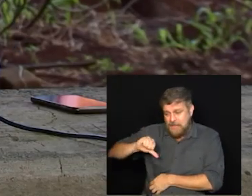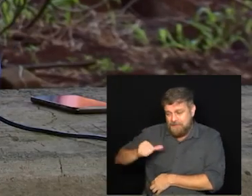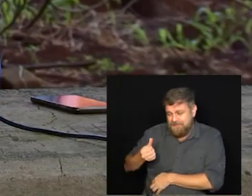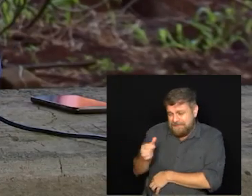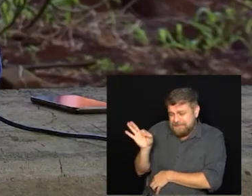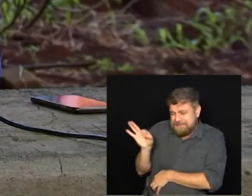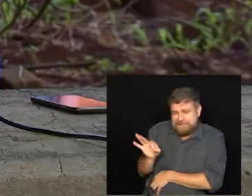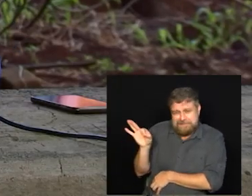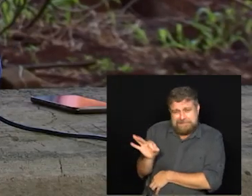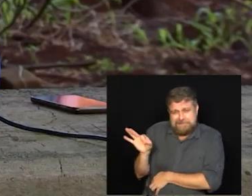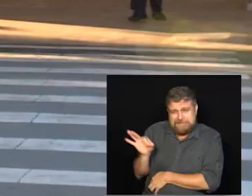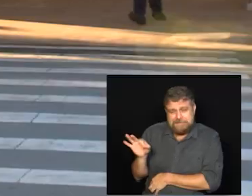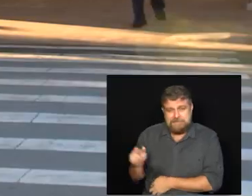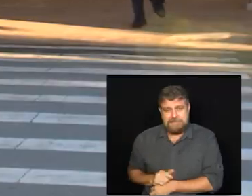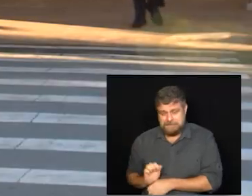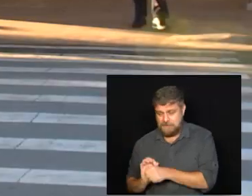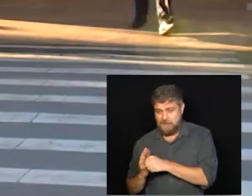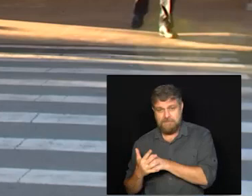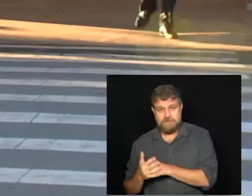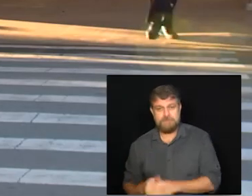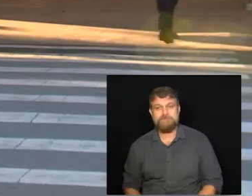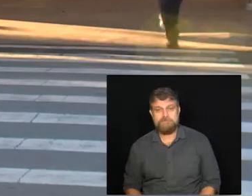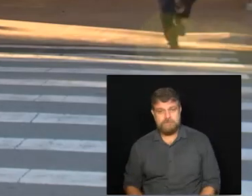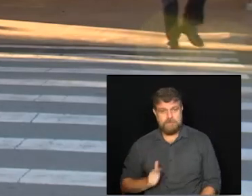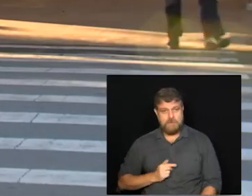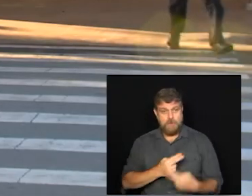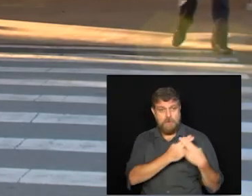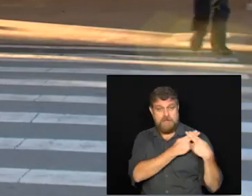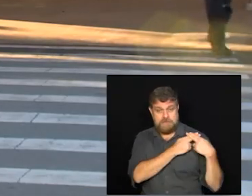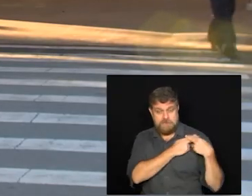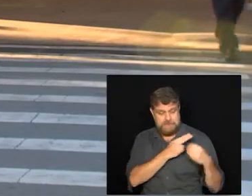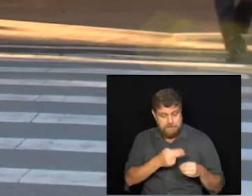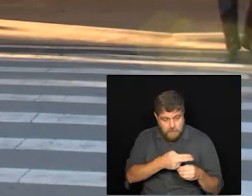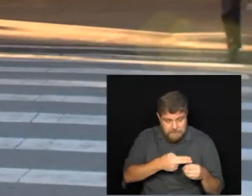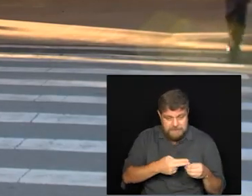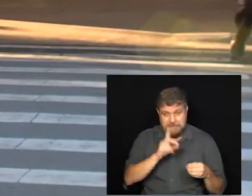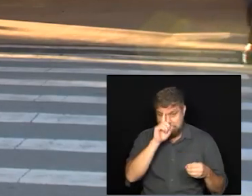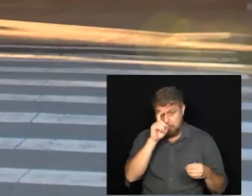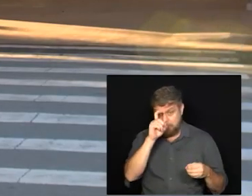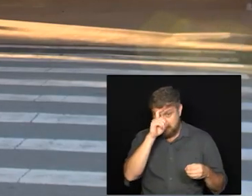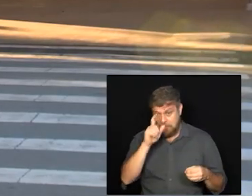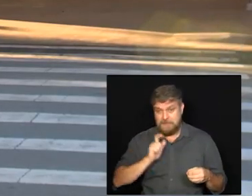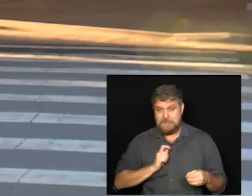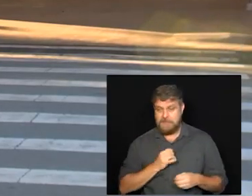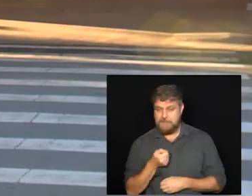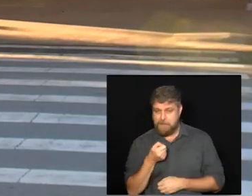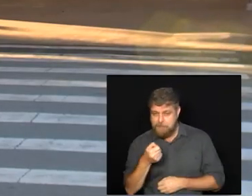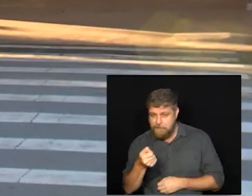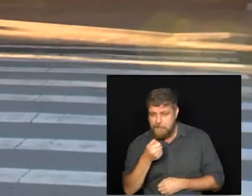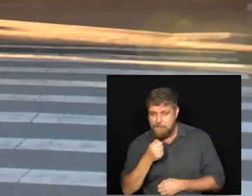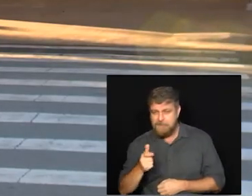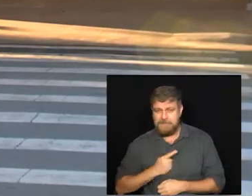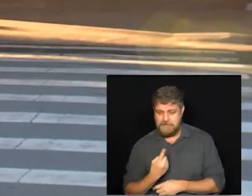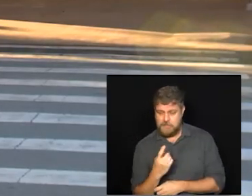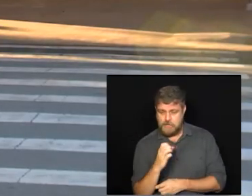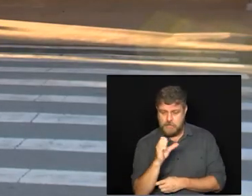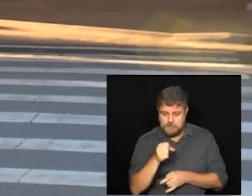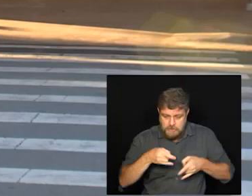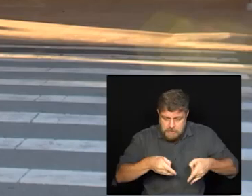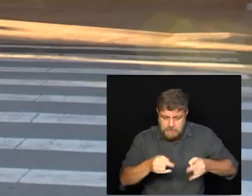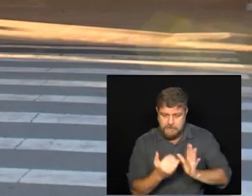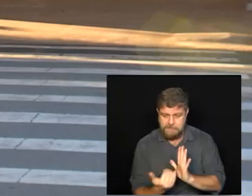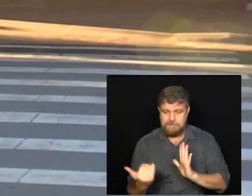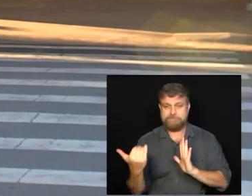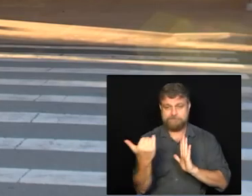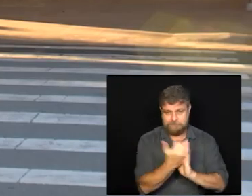ocupação para Covid. O superintendente do HC da Unicamp também comentou sobre 18 novos leitos que